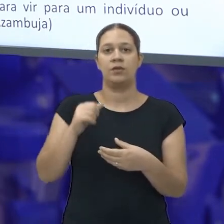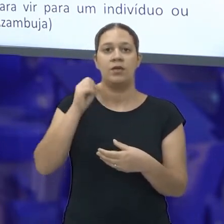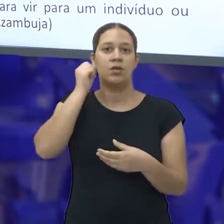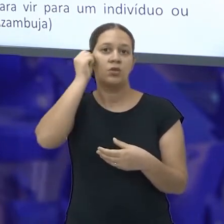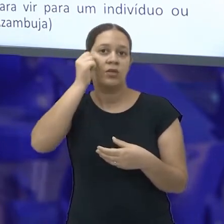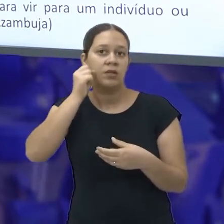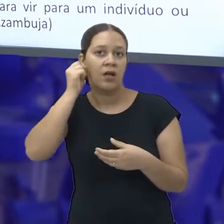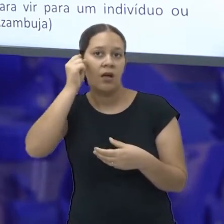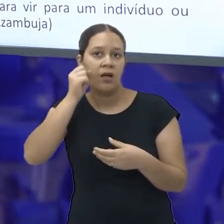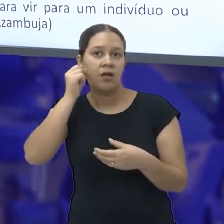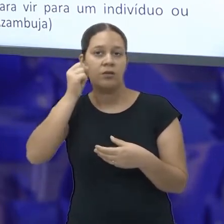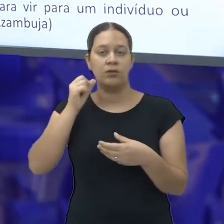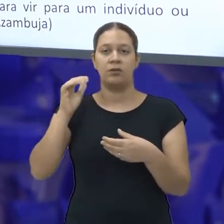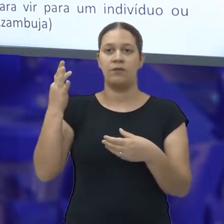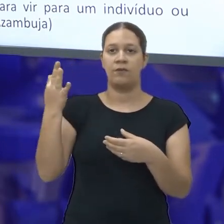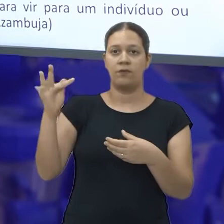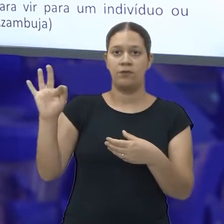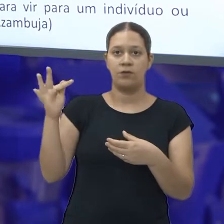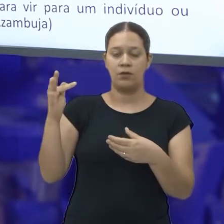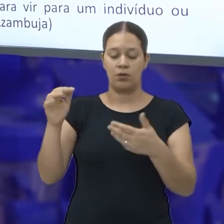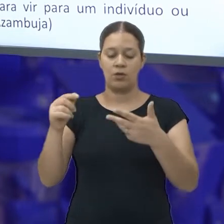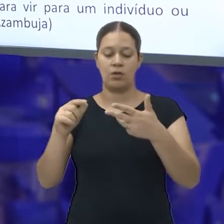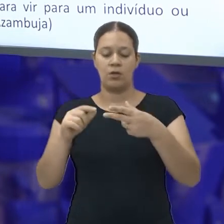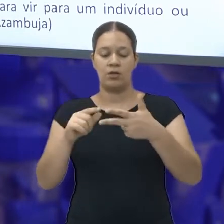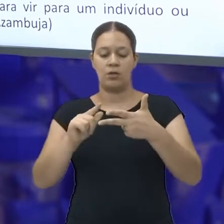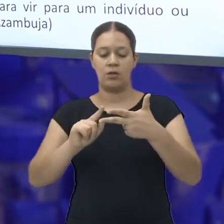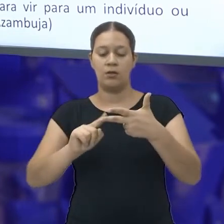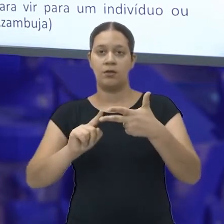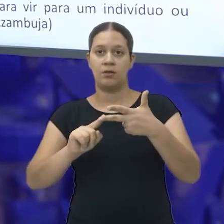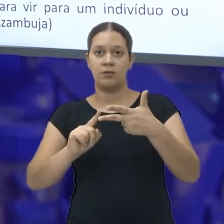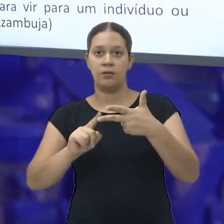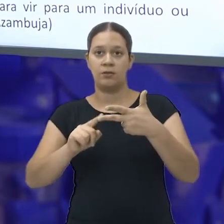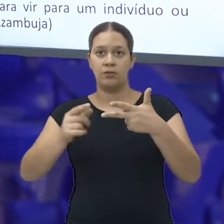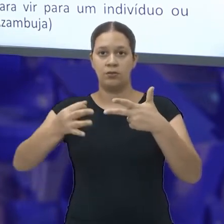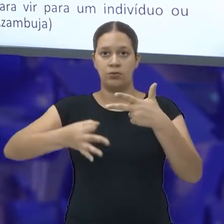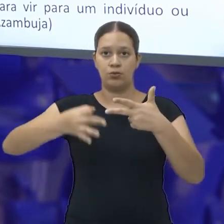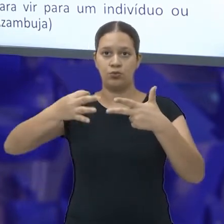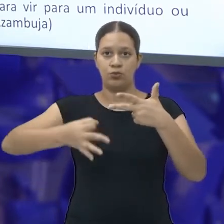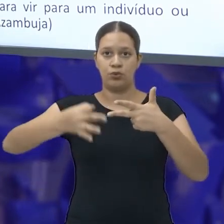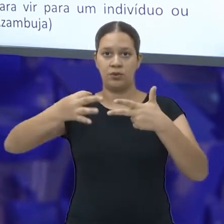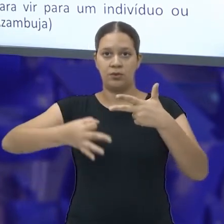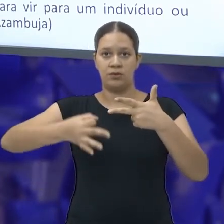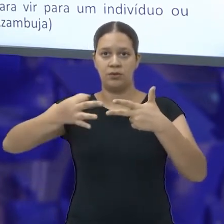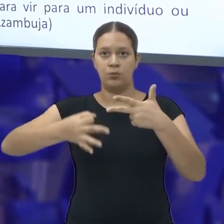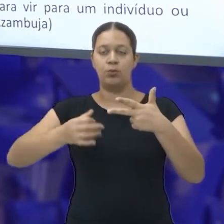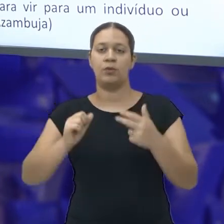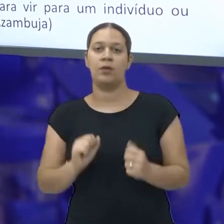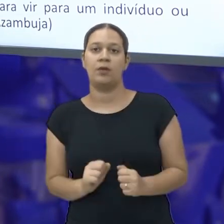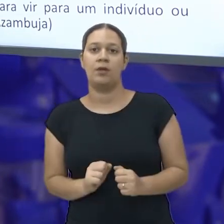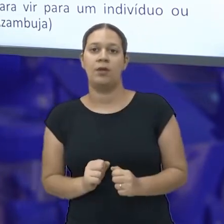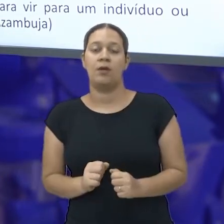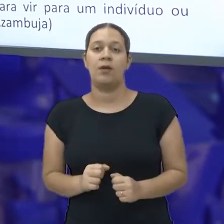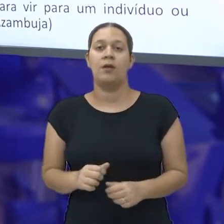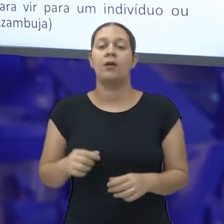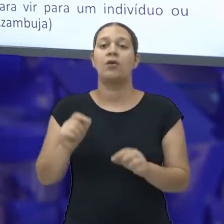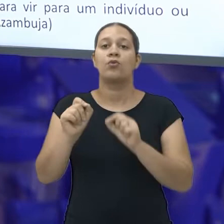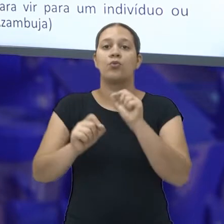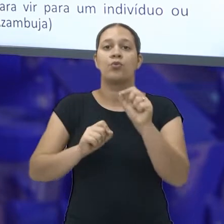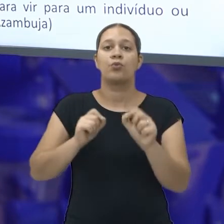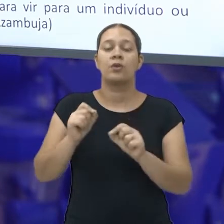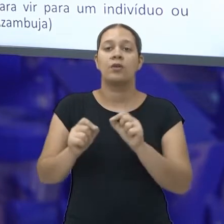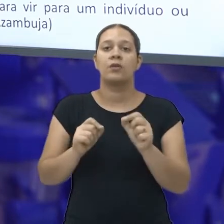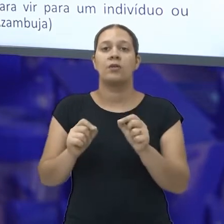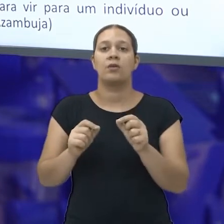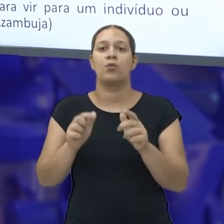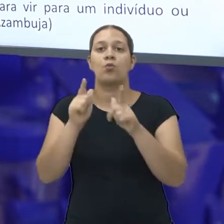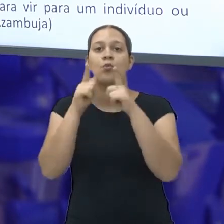Senado Federal, e o poder judiciário, tá certo? Então, numa ditadura, uma